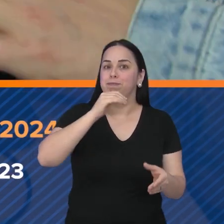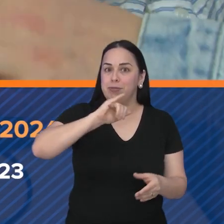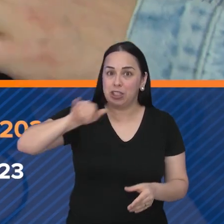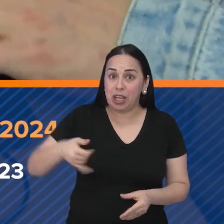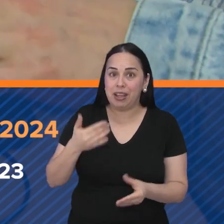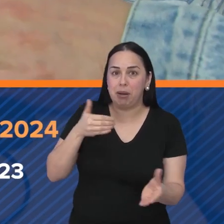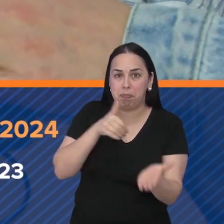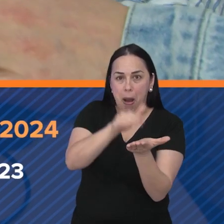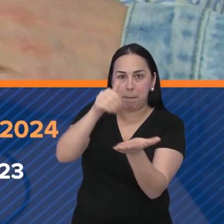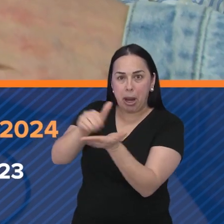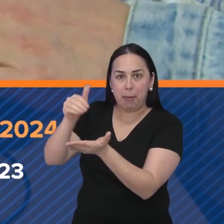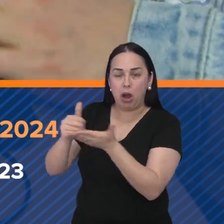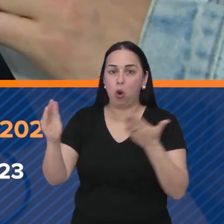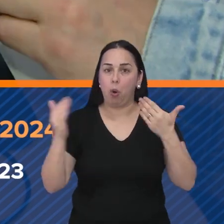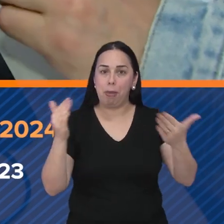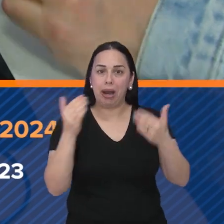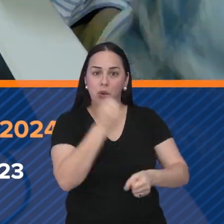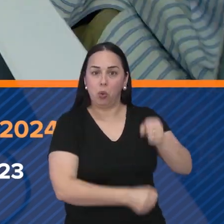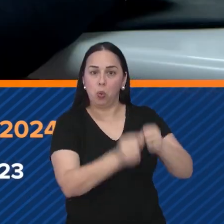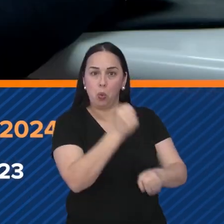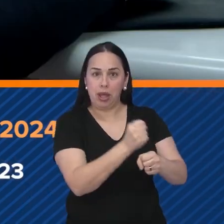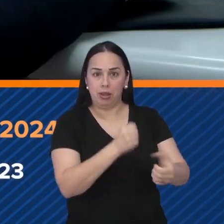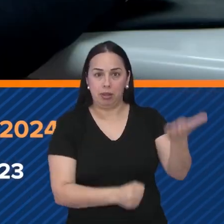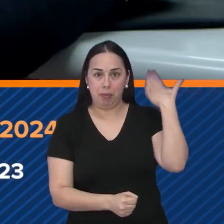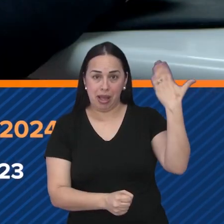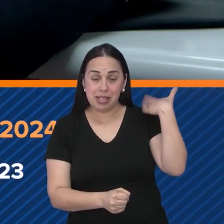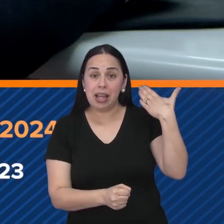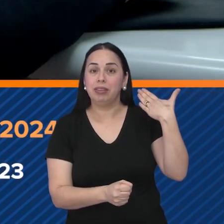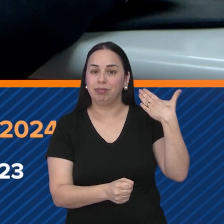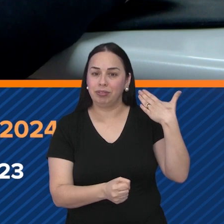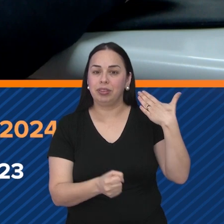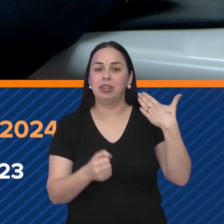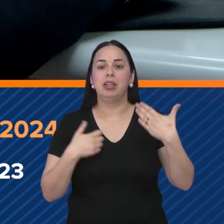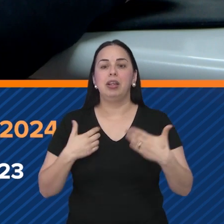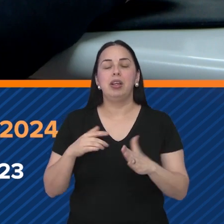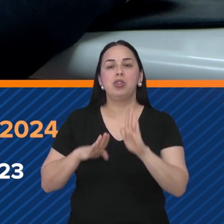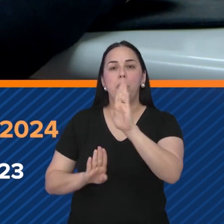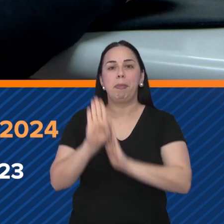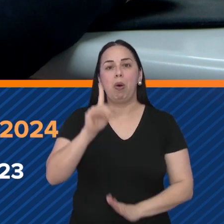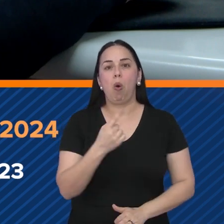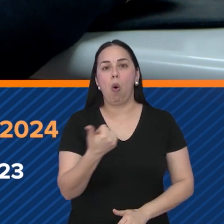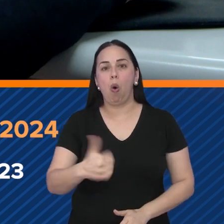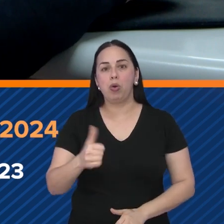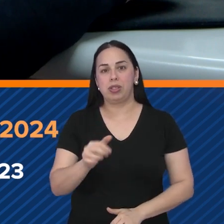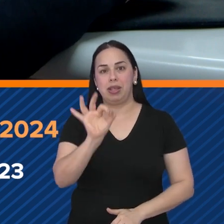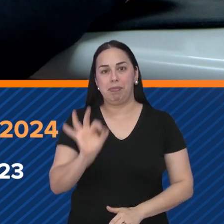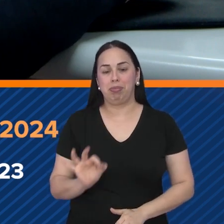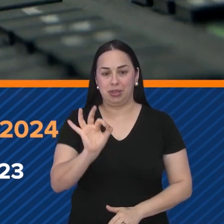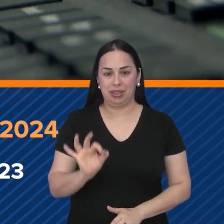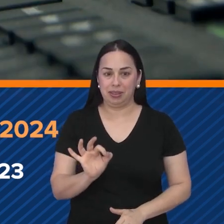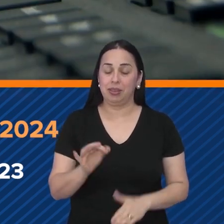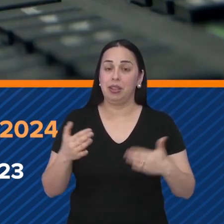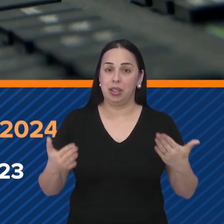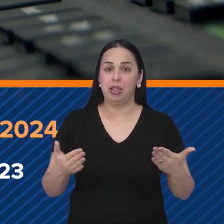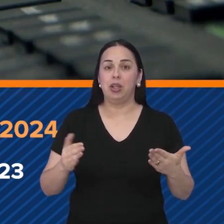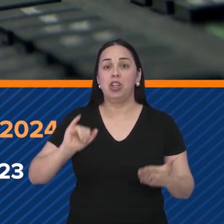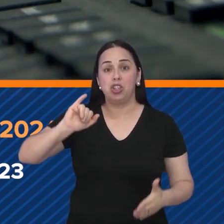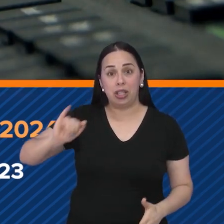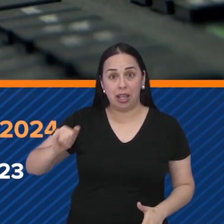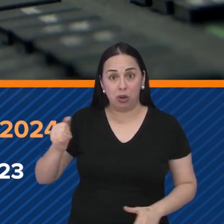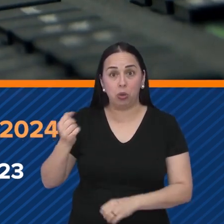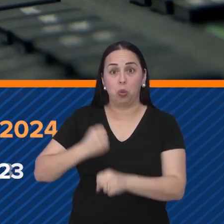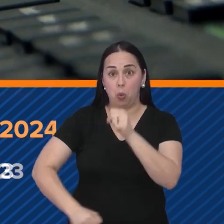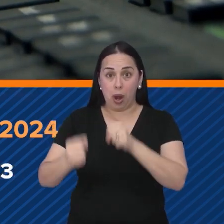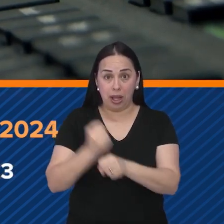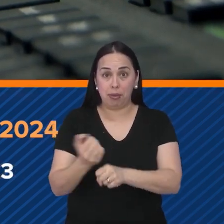39.511 casos só em janeiro deste ano. Na comparação com dezembro de 2023, a alta foi de